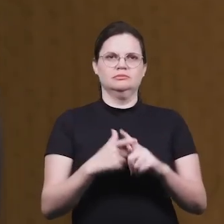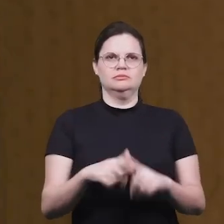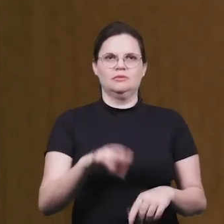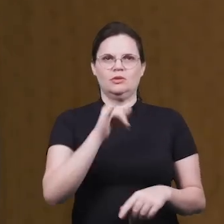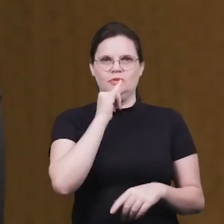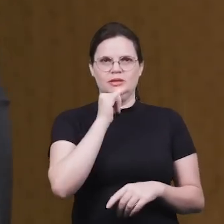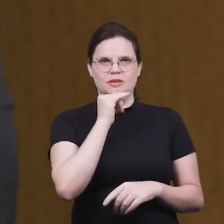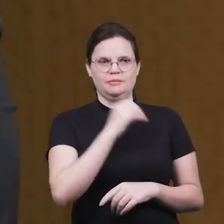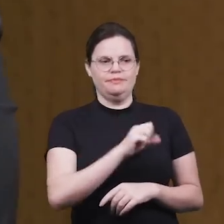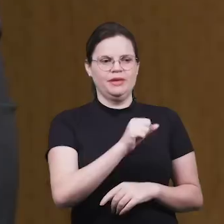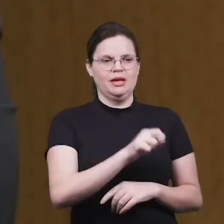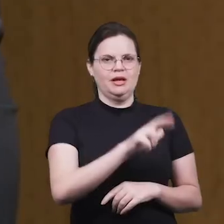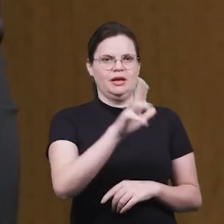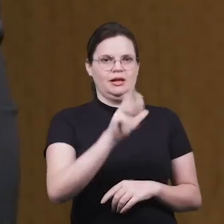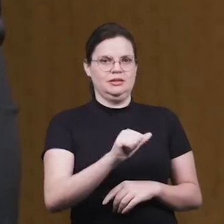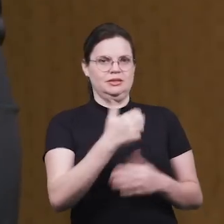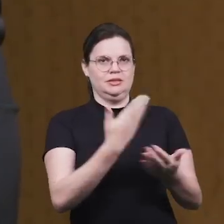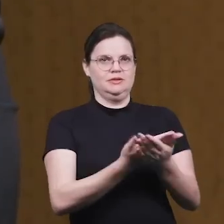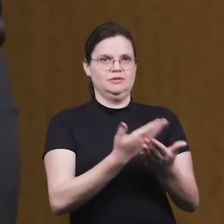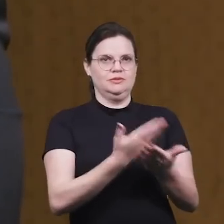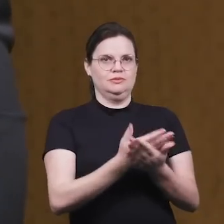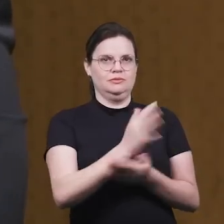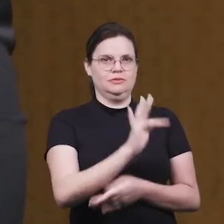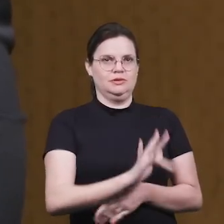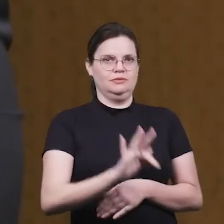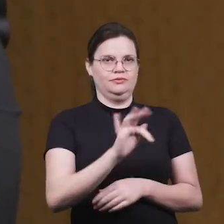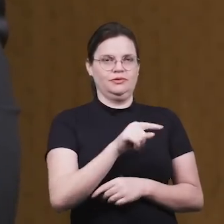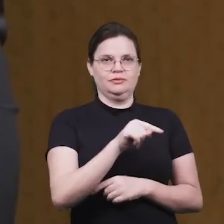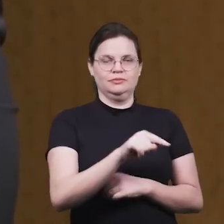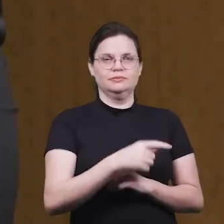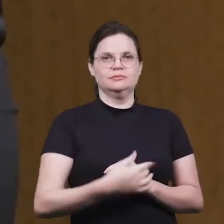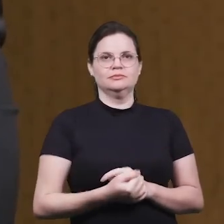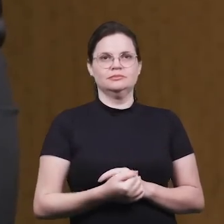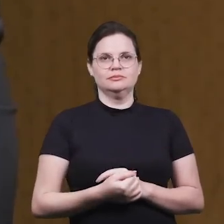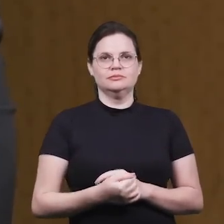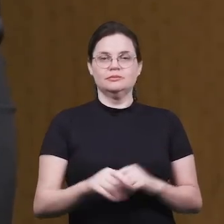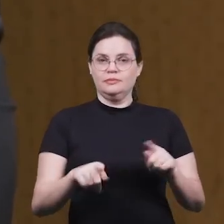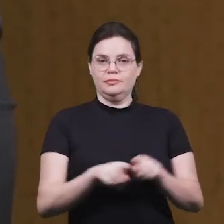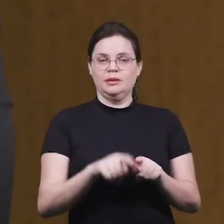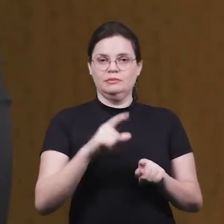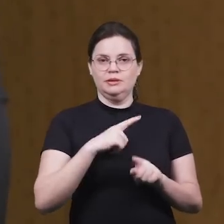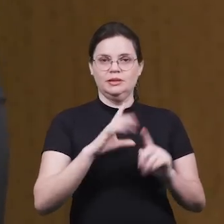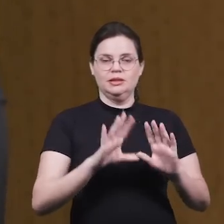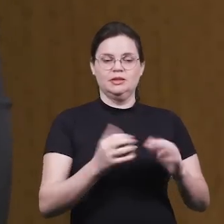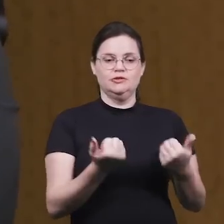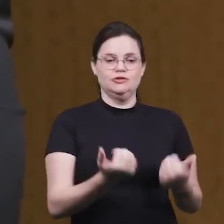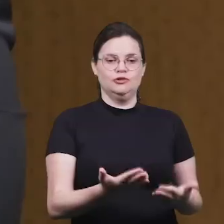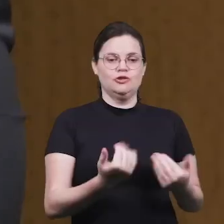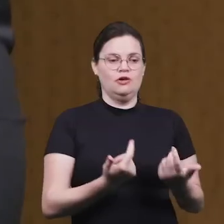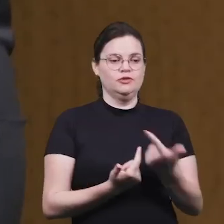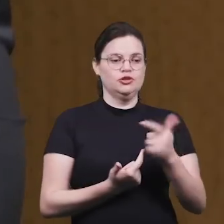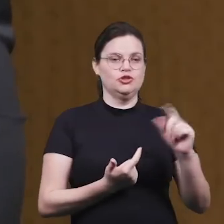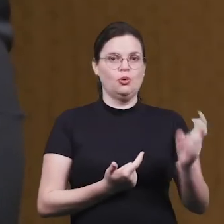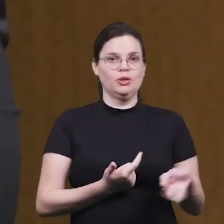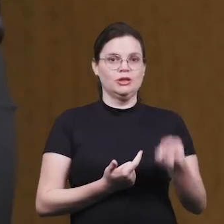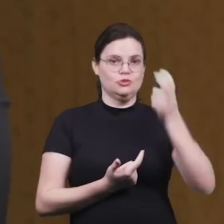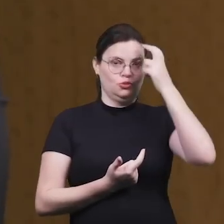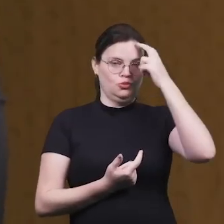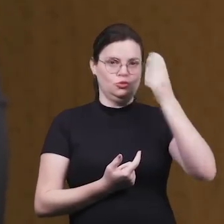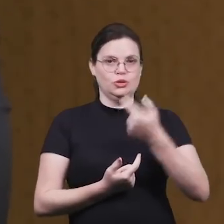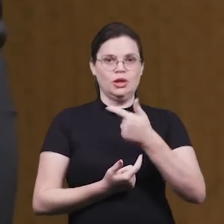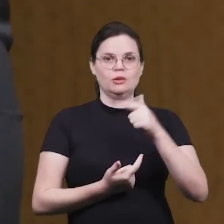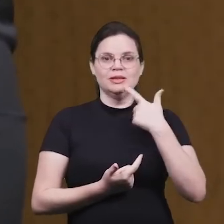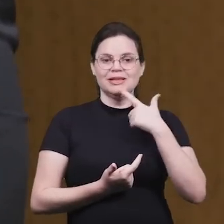exemplo, a Sarinha, ela estuda numa faculdade onde também tem jovens de outras culturas, de outras línguas, de